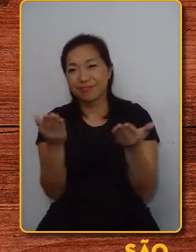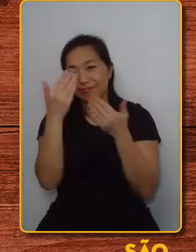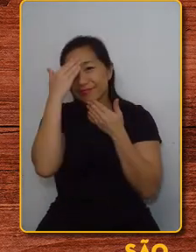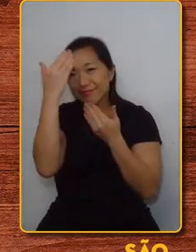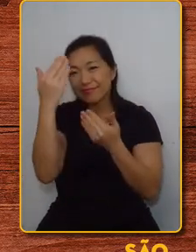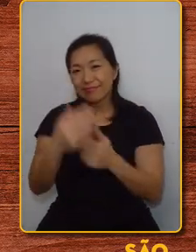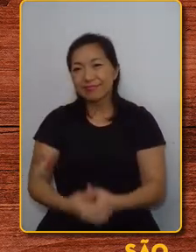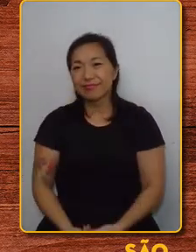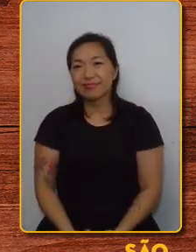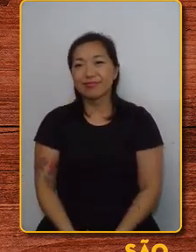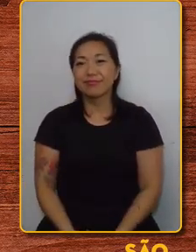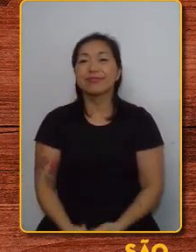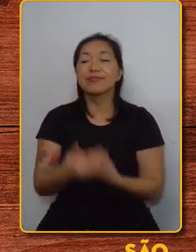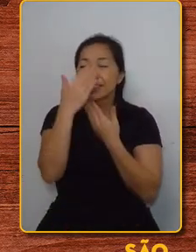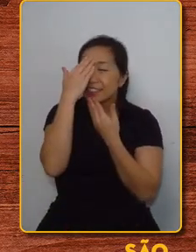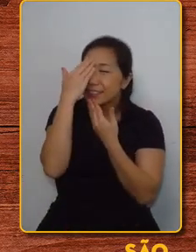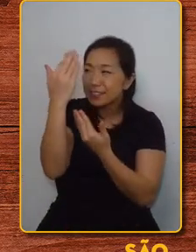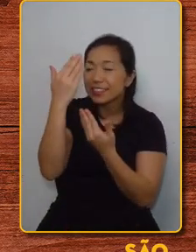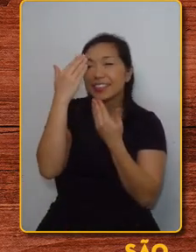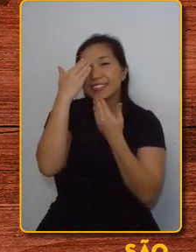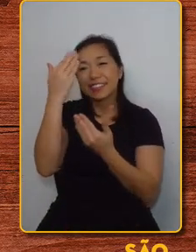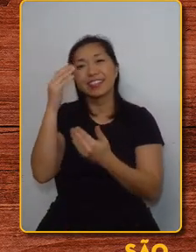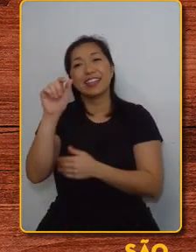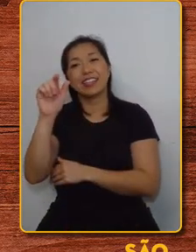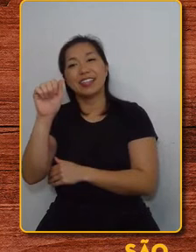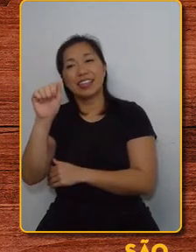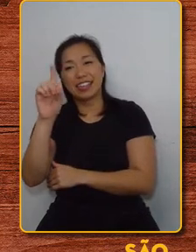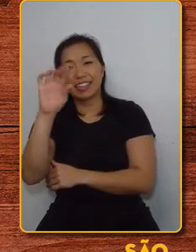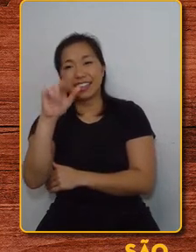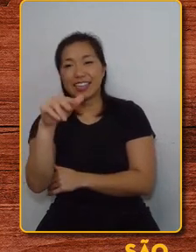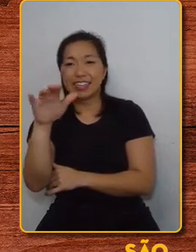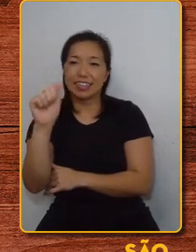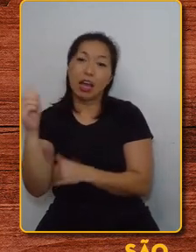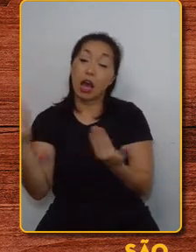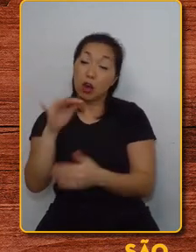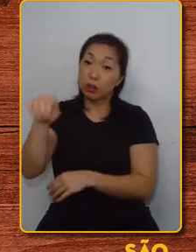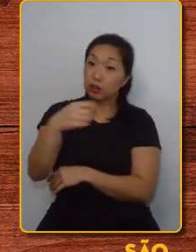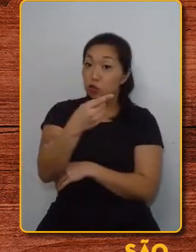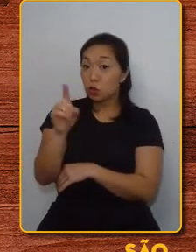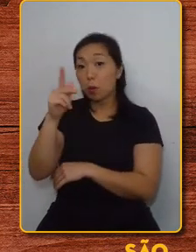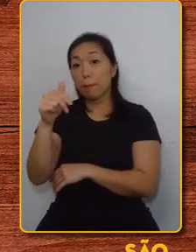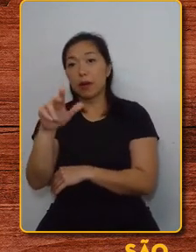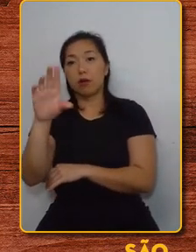Eu que agradeço, Adriana. Obrigada. Vou passar a palavra para o João Paulo.